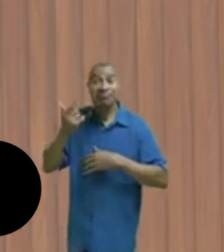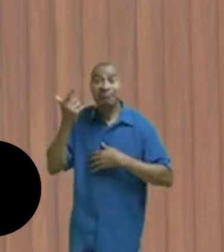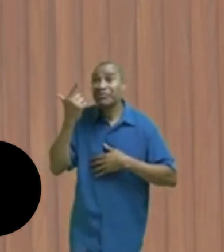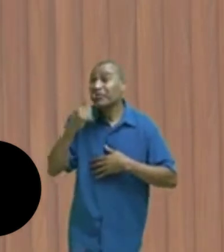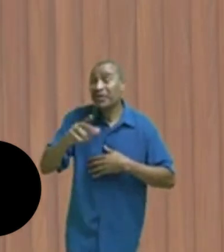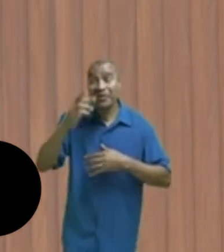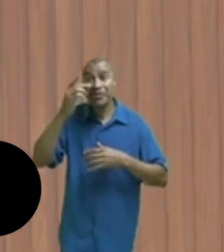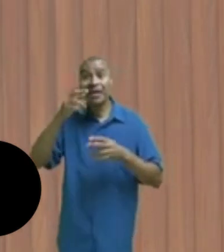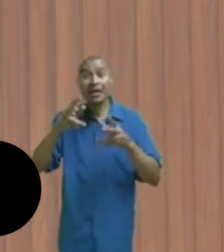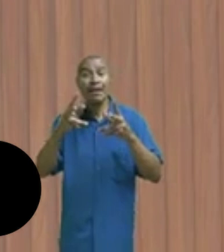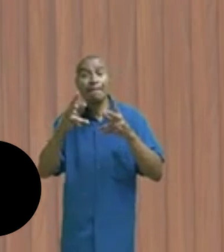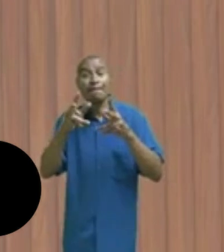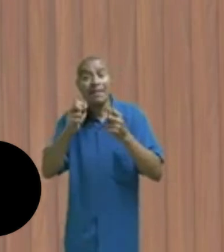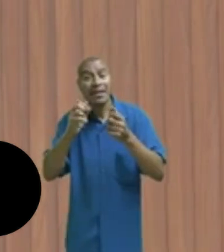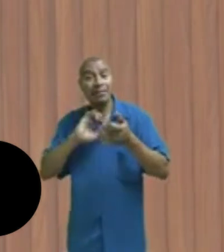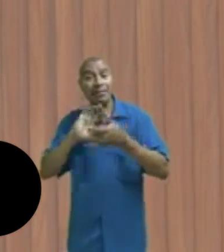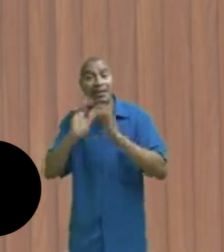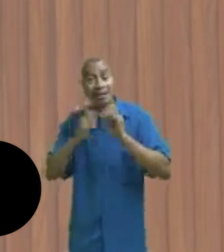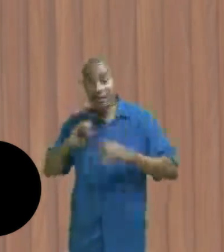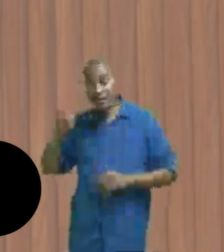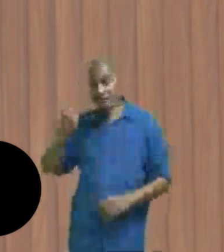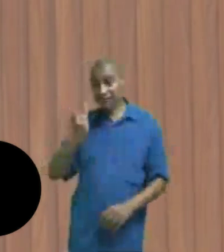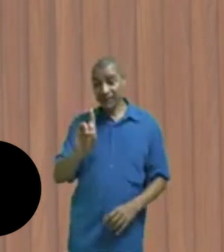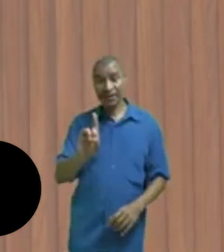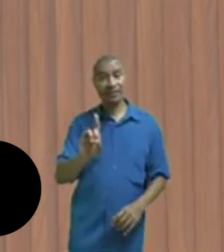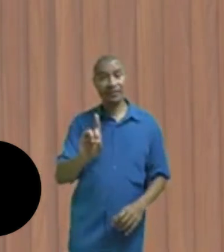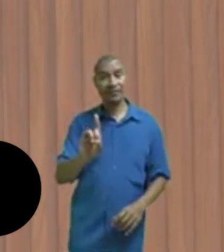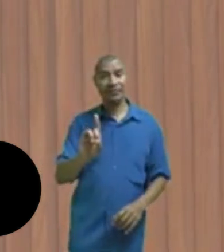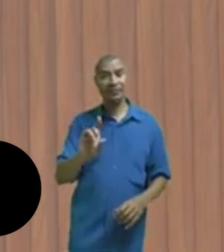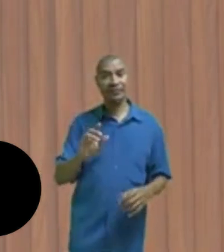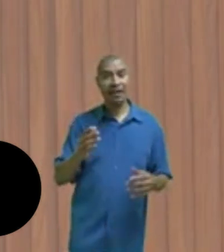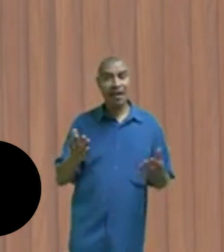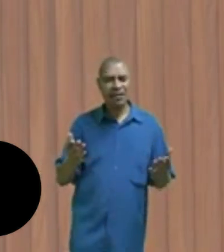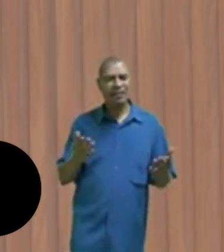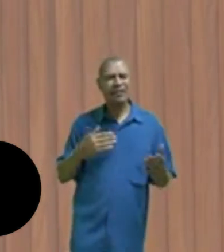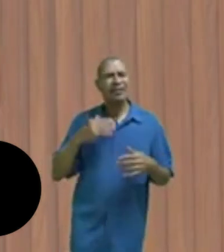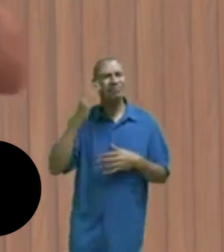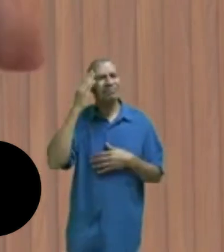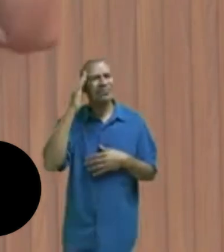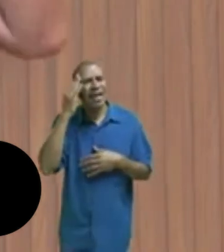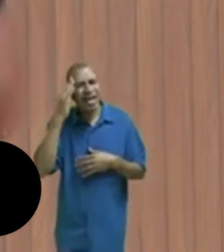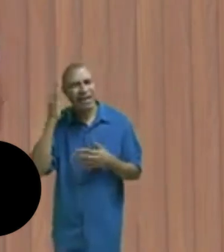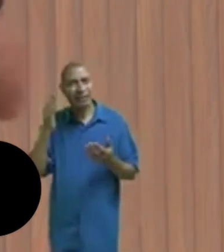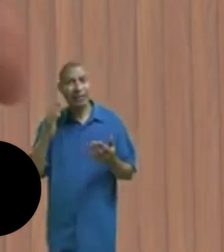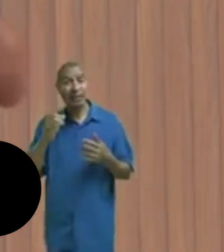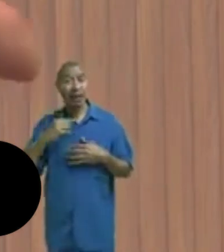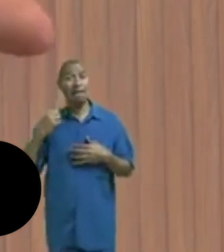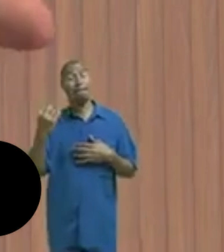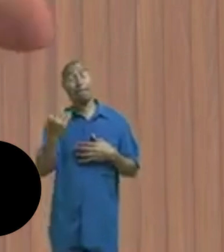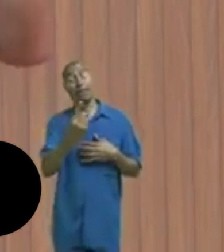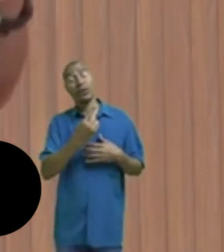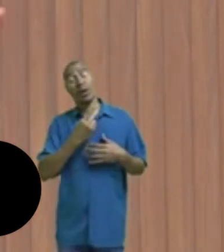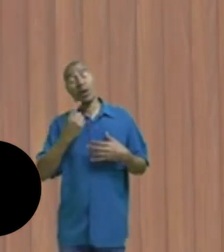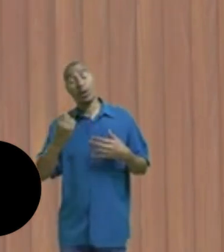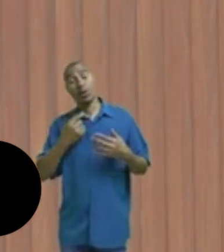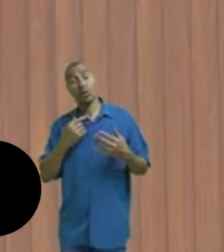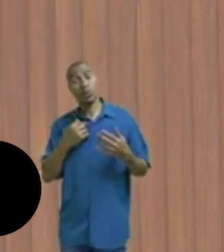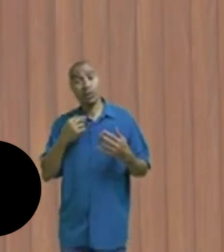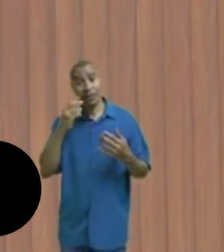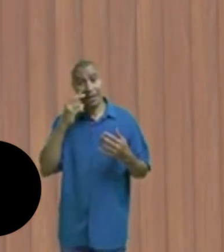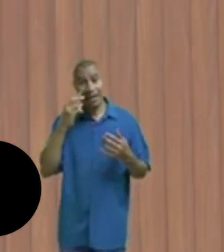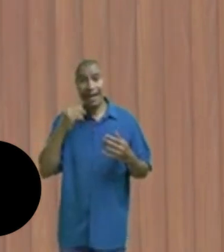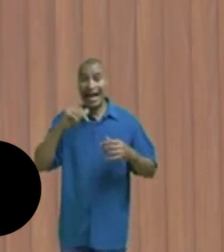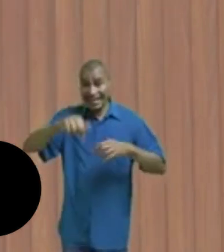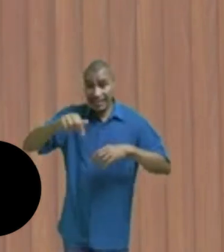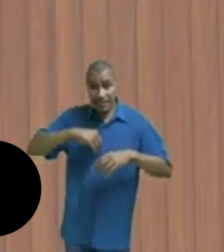essas aproximações. Vejam como isso é interessante, irmãos, que se nós fizermos aqui na PIB de São